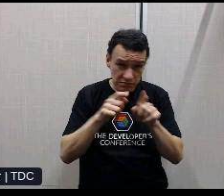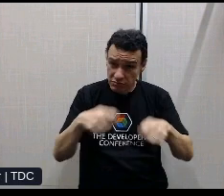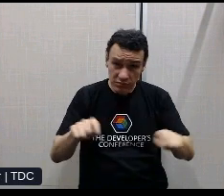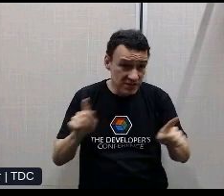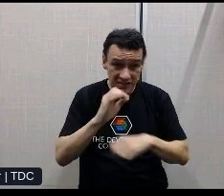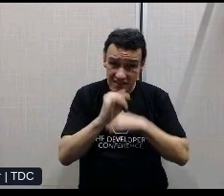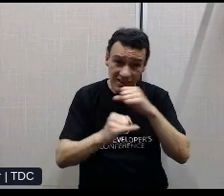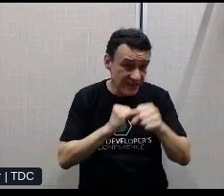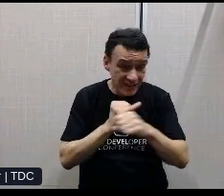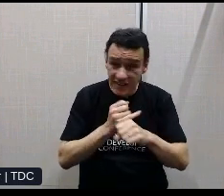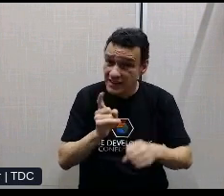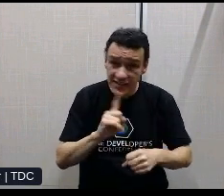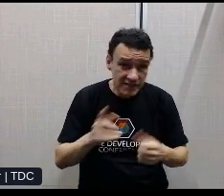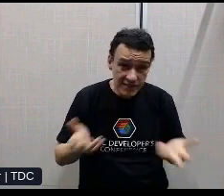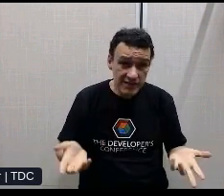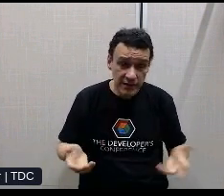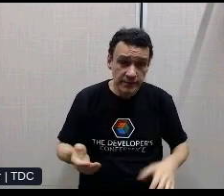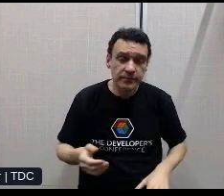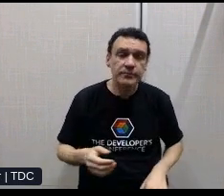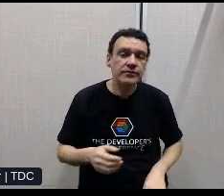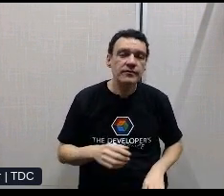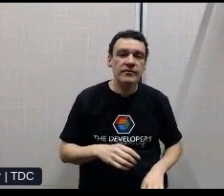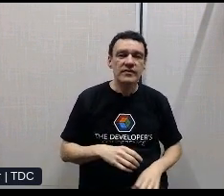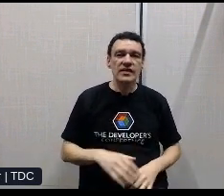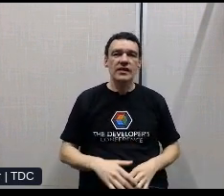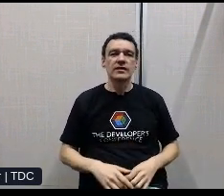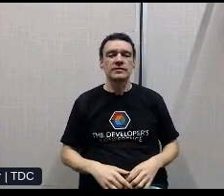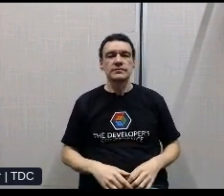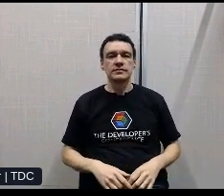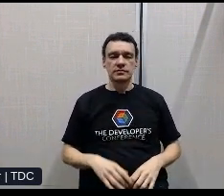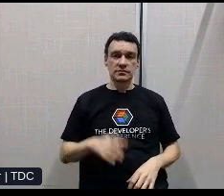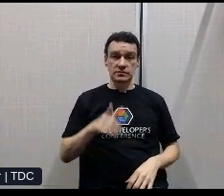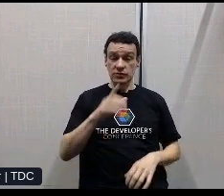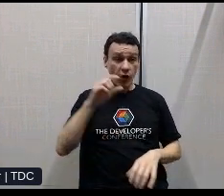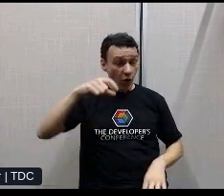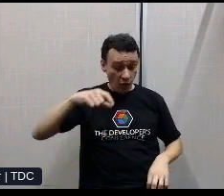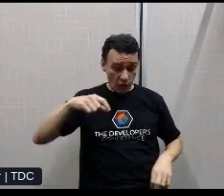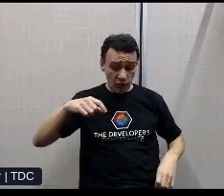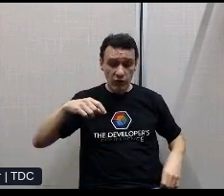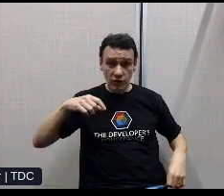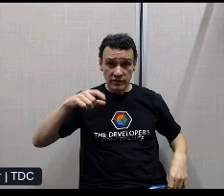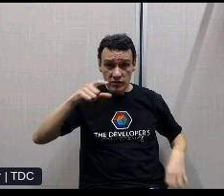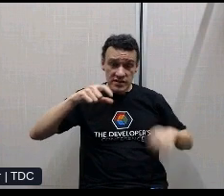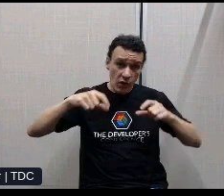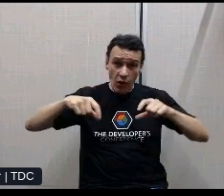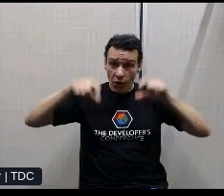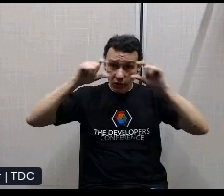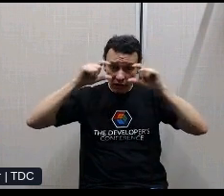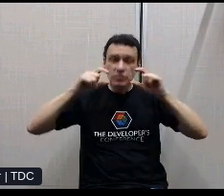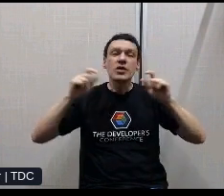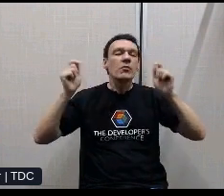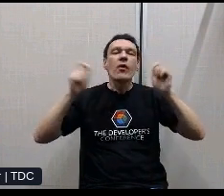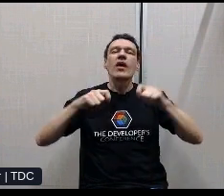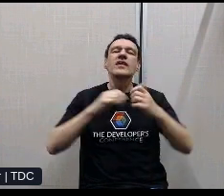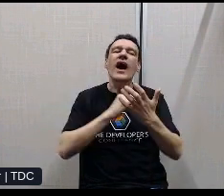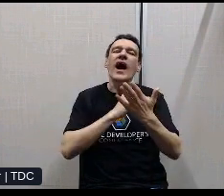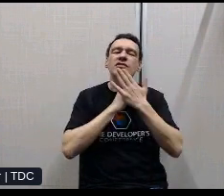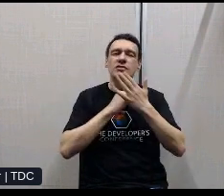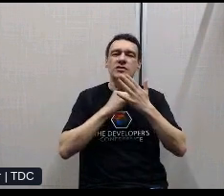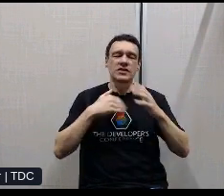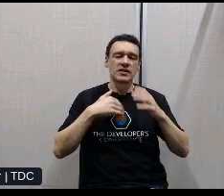gente? Que através desse óculos, você consegue ter uma visão artificial no qual ele vai permitir acesso a um site, a